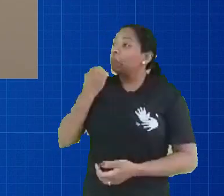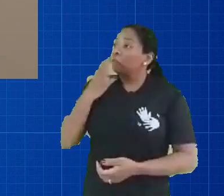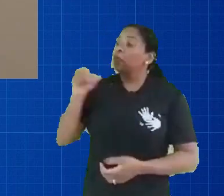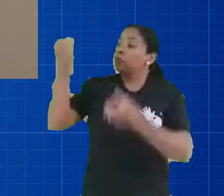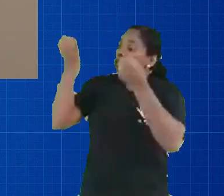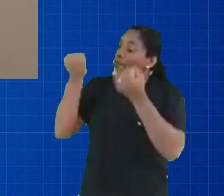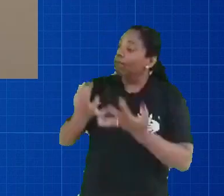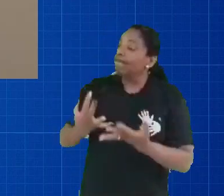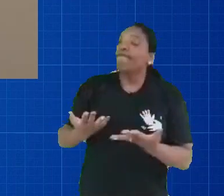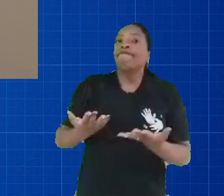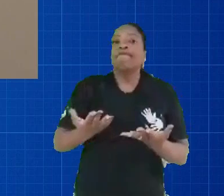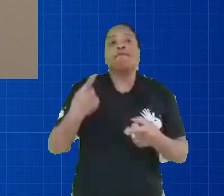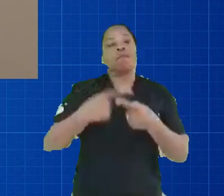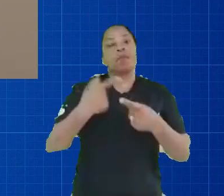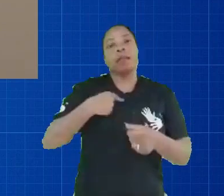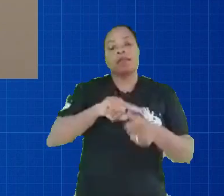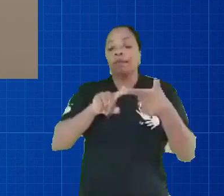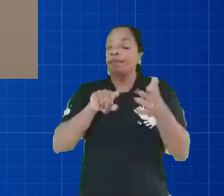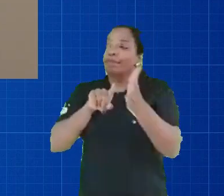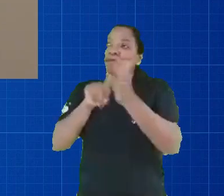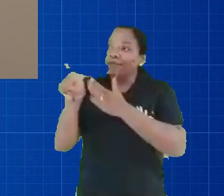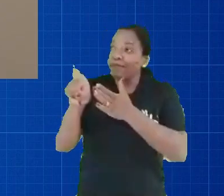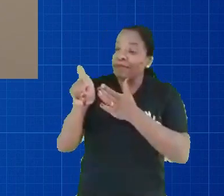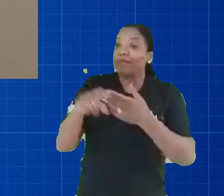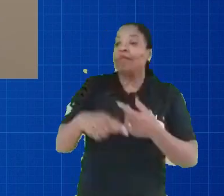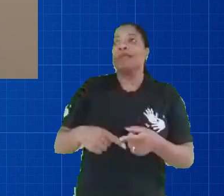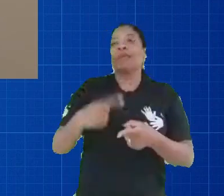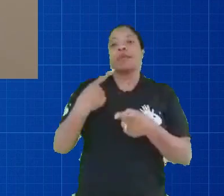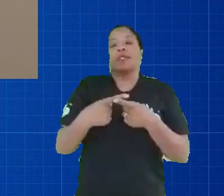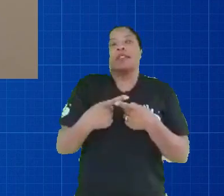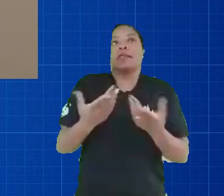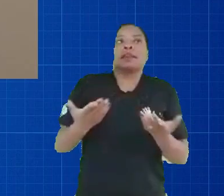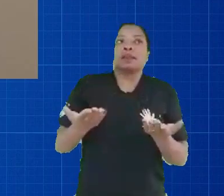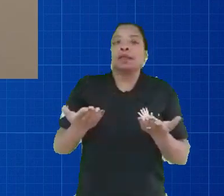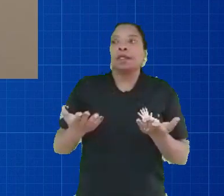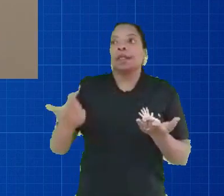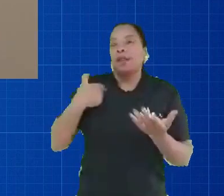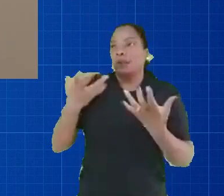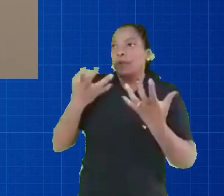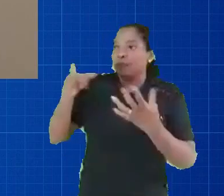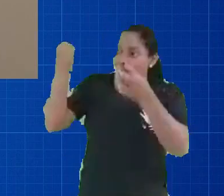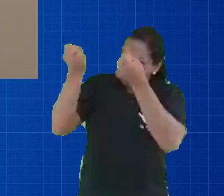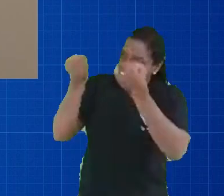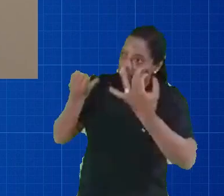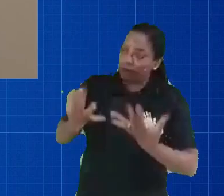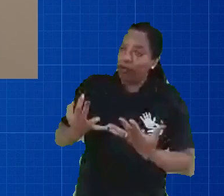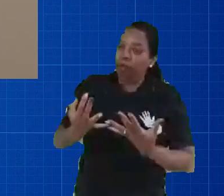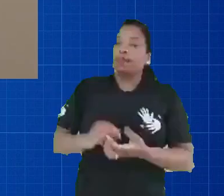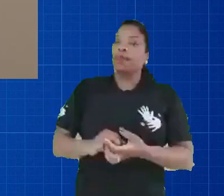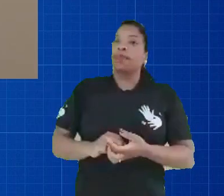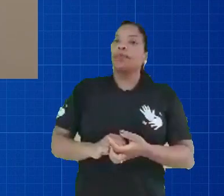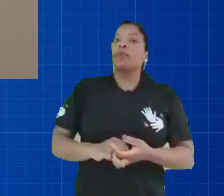que eu tenho para você está relacionada justamente com isso. Eu gostaria que você falasse para a gente um pouquinho qual é a relação da